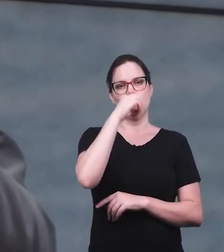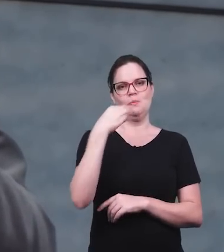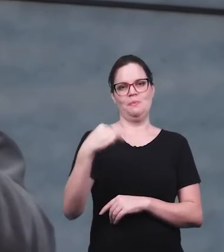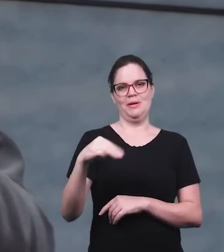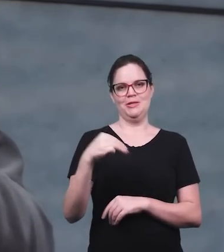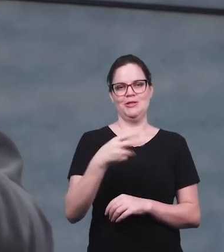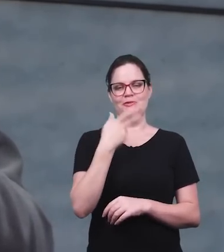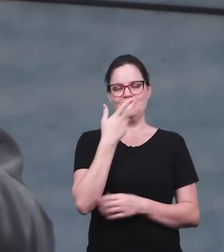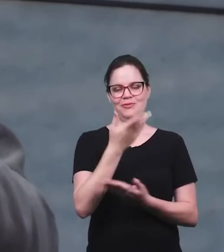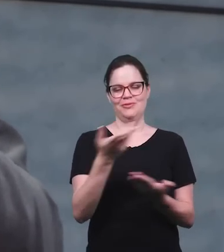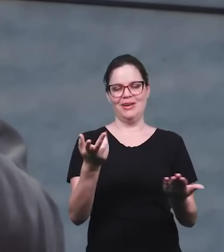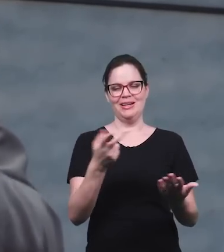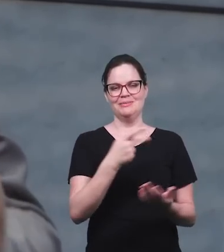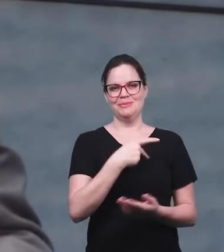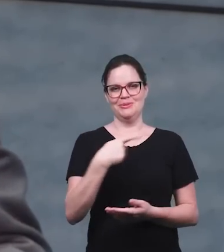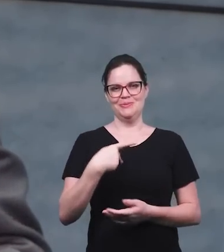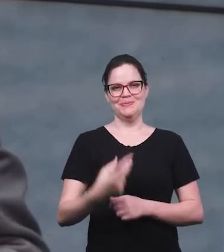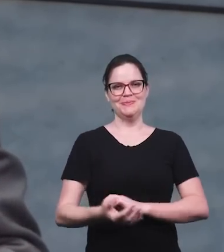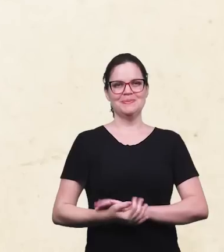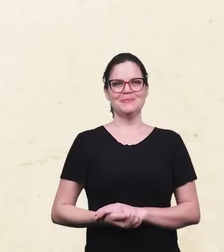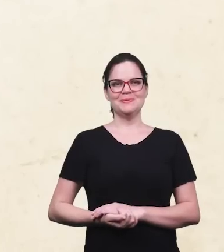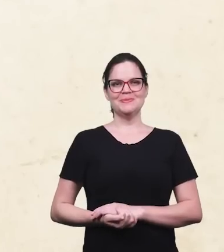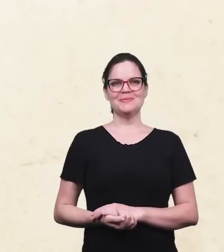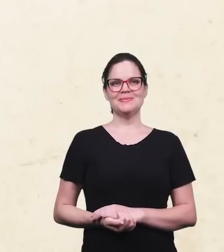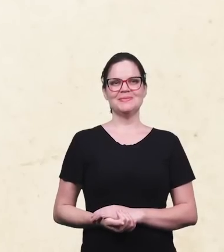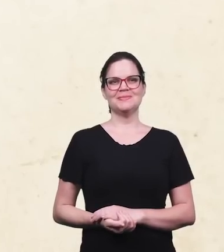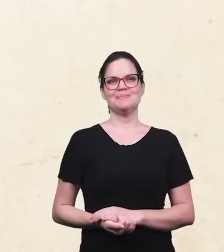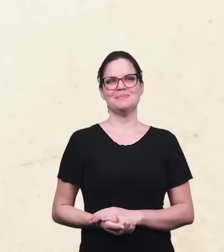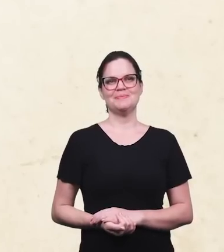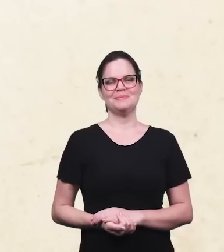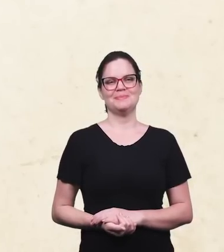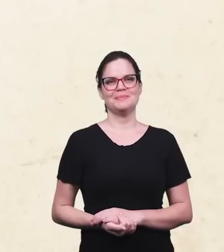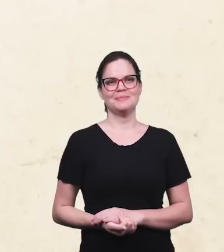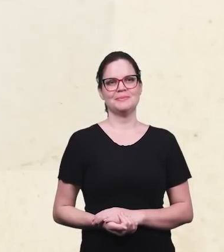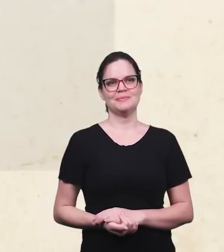Domingos Martins. Fala, pastor!